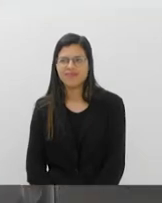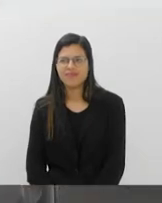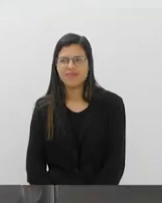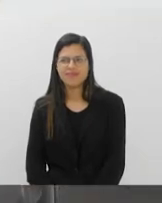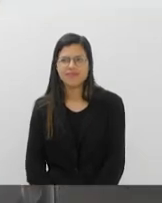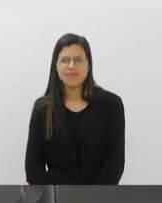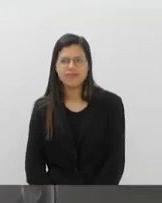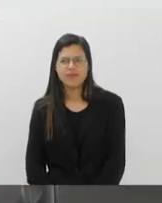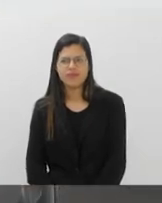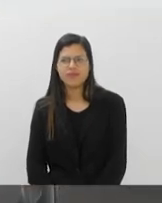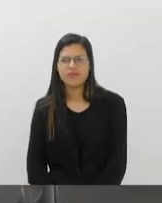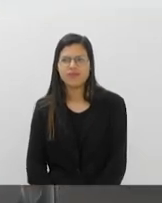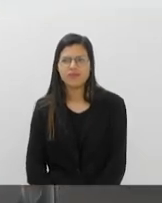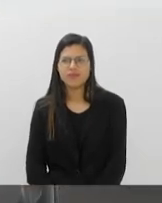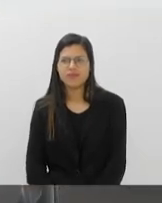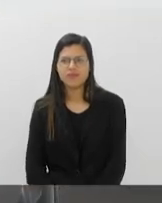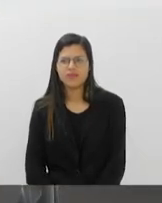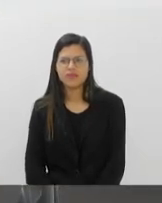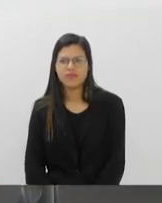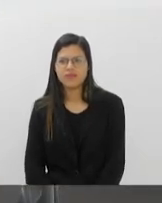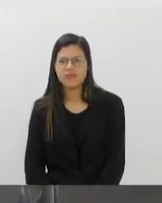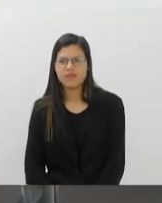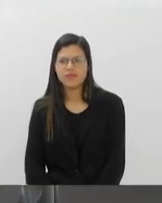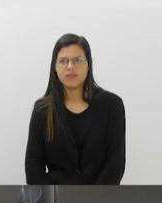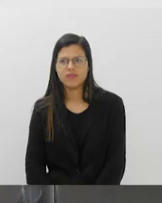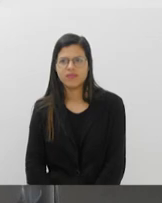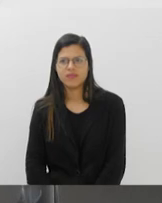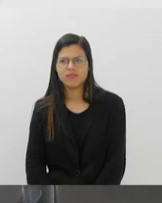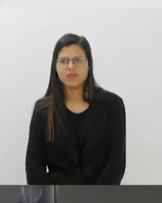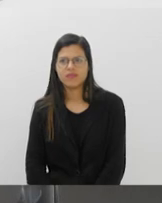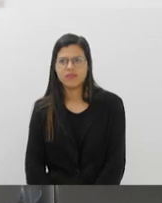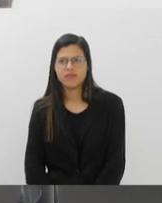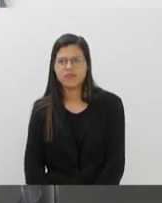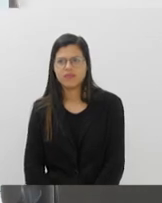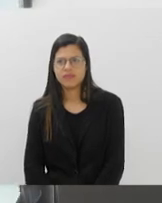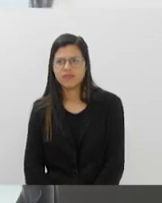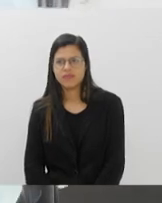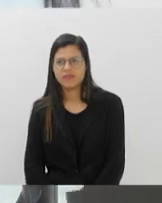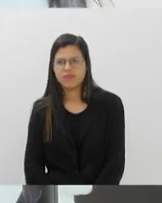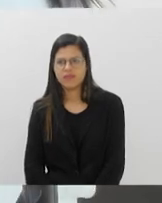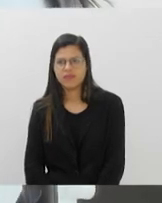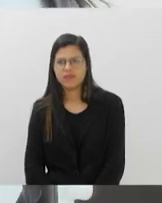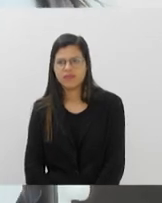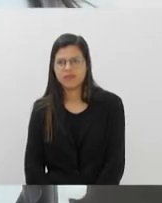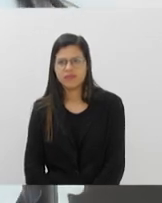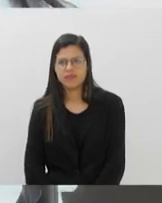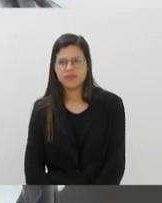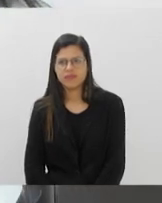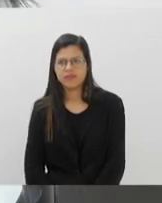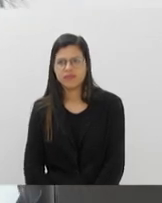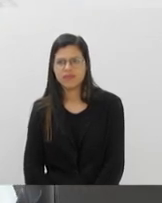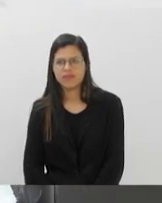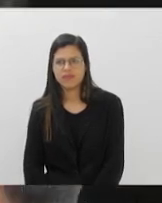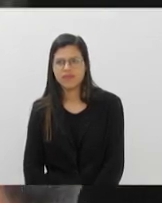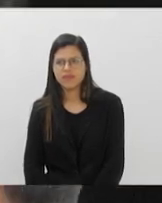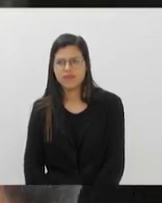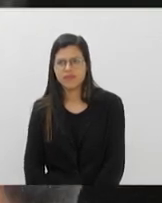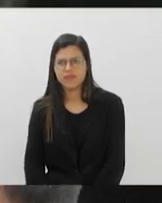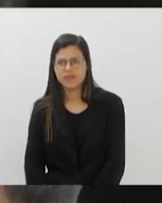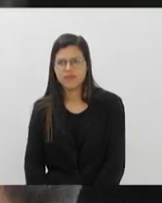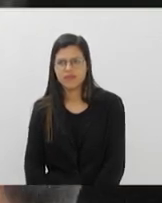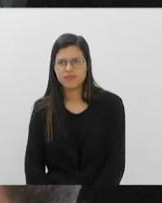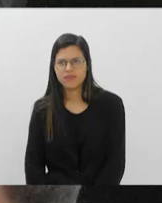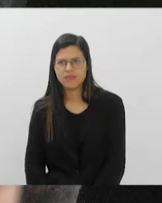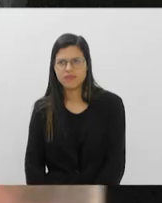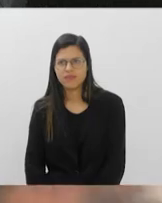a eu Ach mas acho que esse é esse Eu tenho